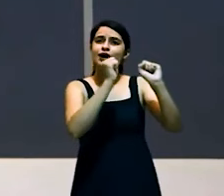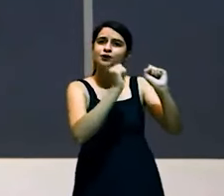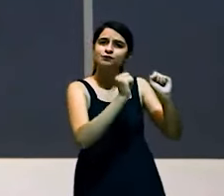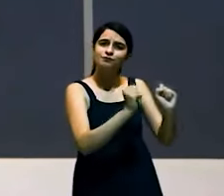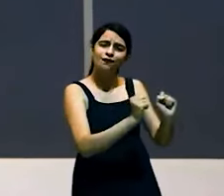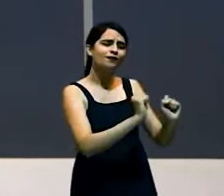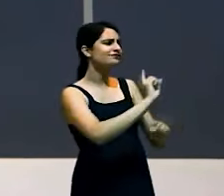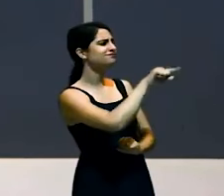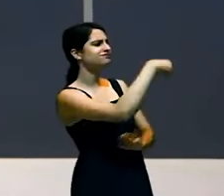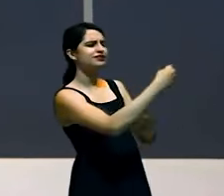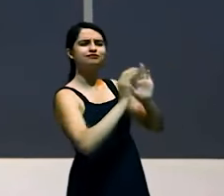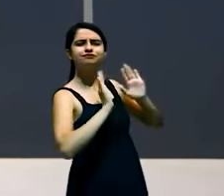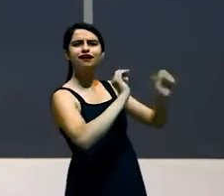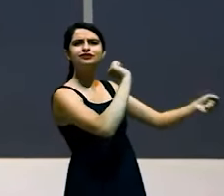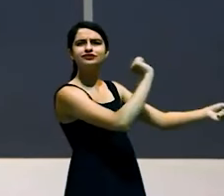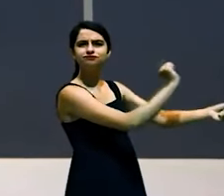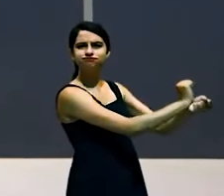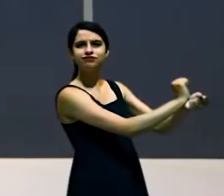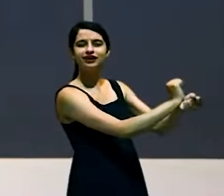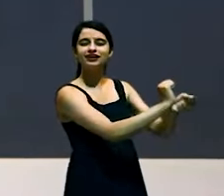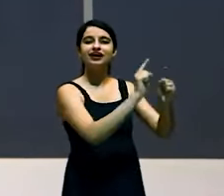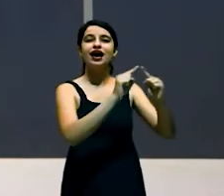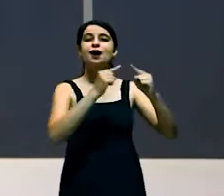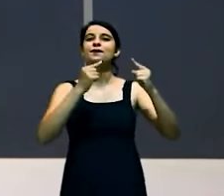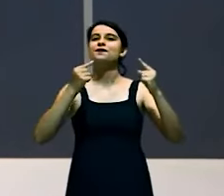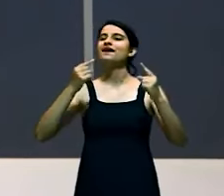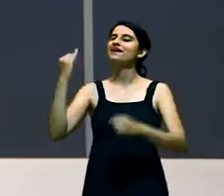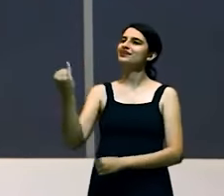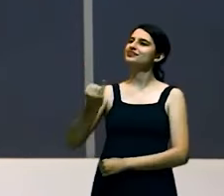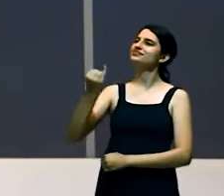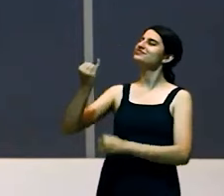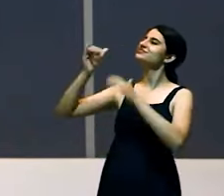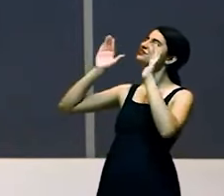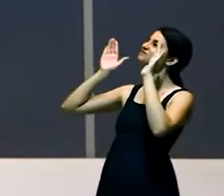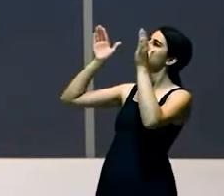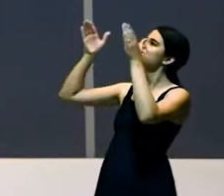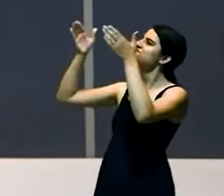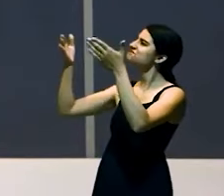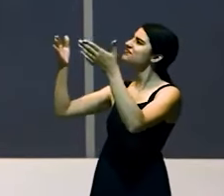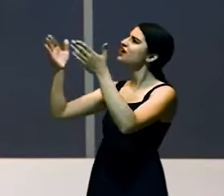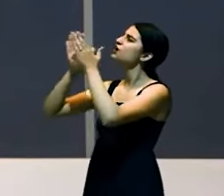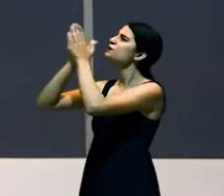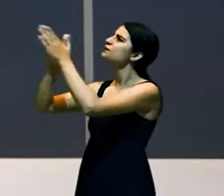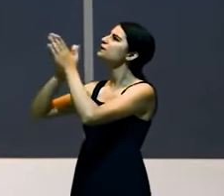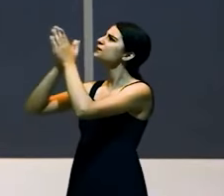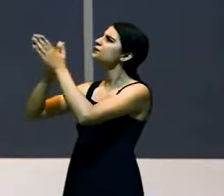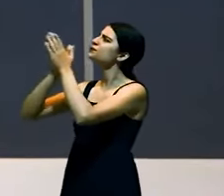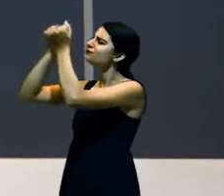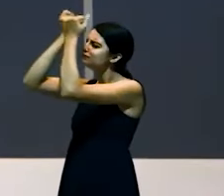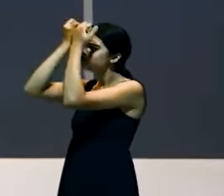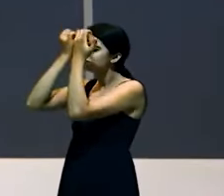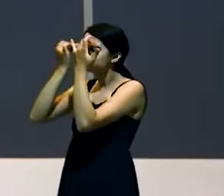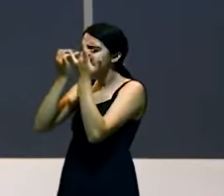aos teus pés. Nos dê essa sede, nos dê essa convicção, nos dê